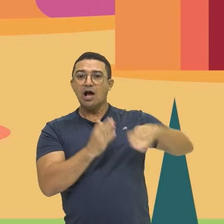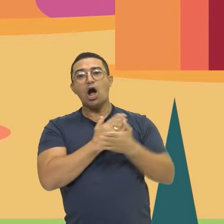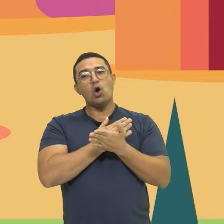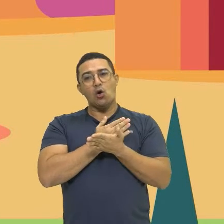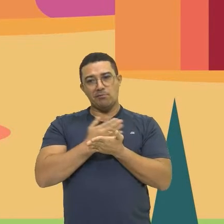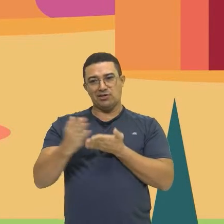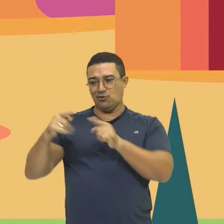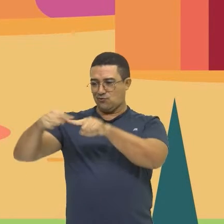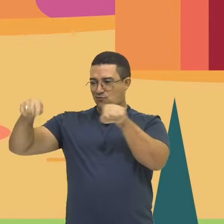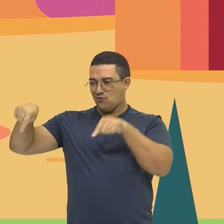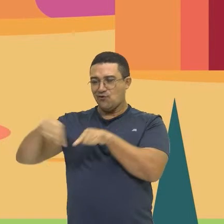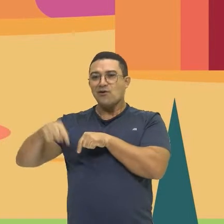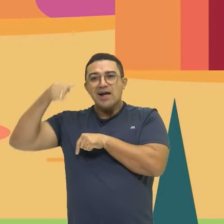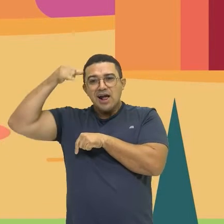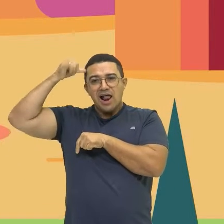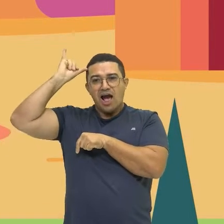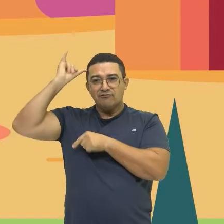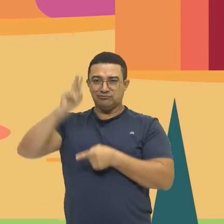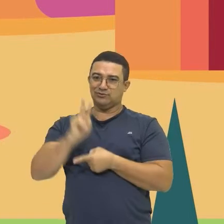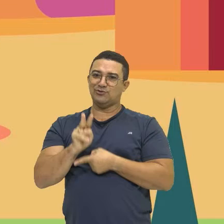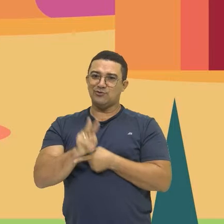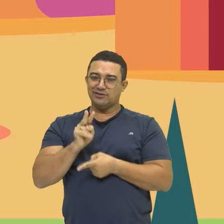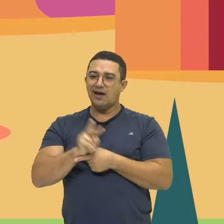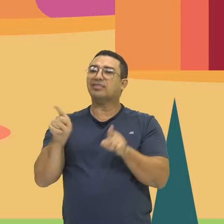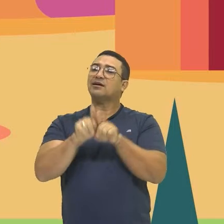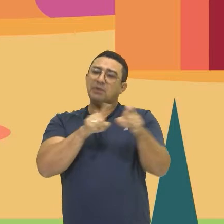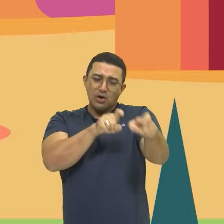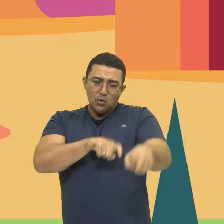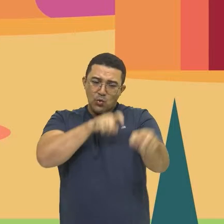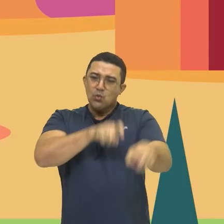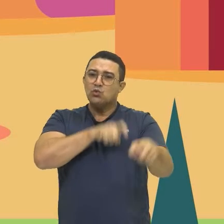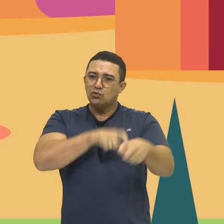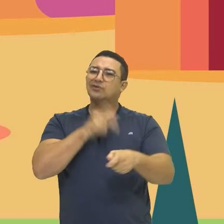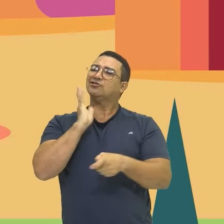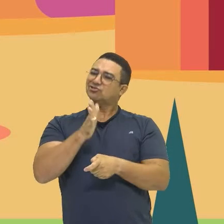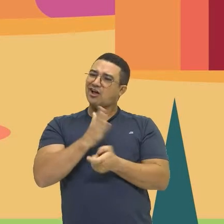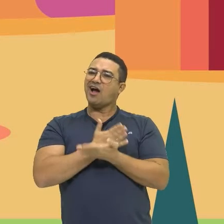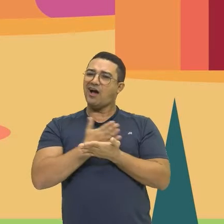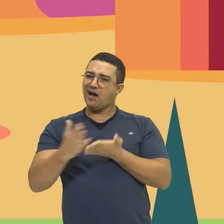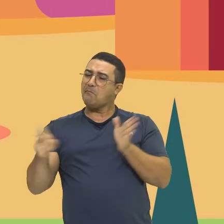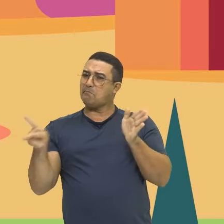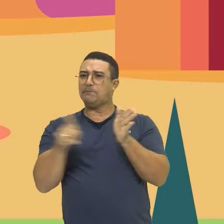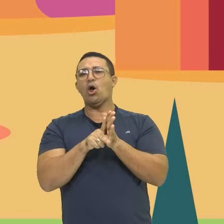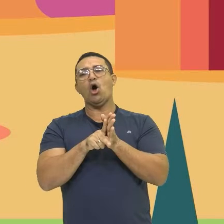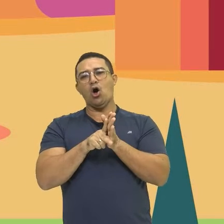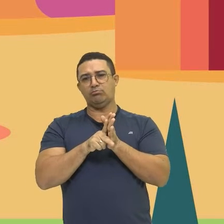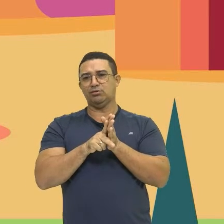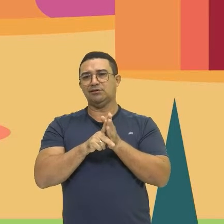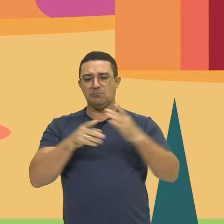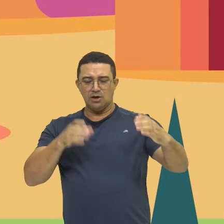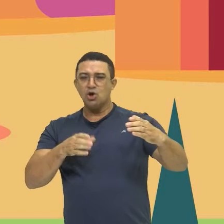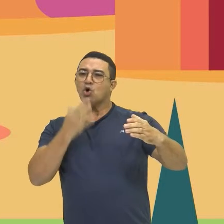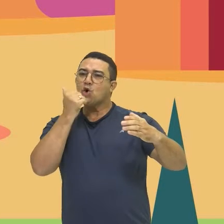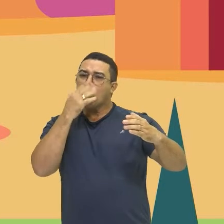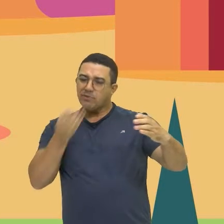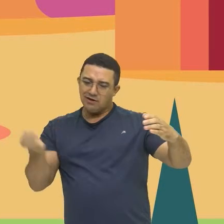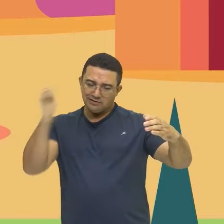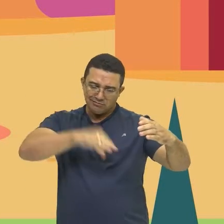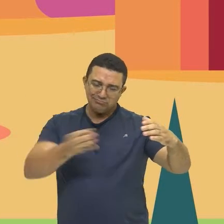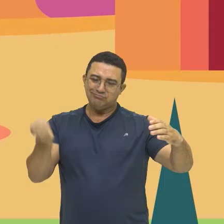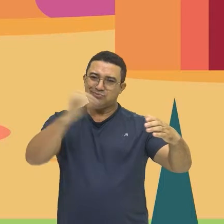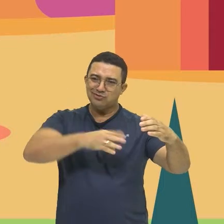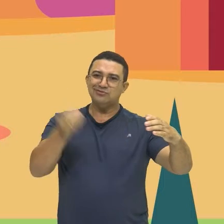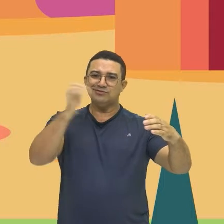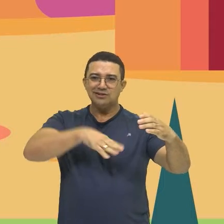está domesticado, a questão da agricultura, ele já próprio plantava e coletava o seu próprio alimento, então ele não tinha